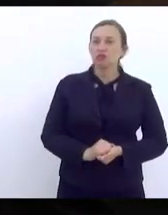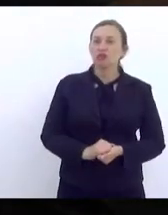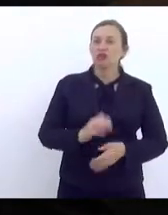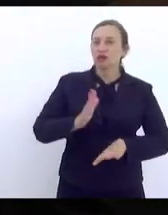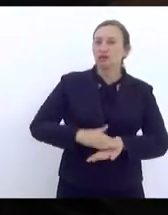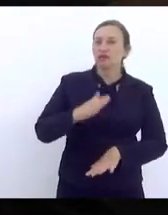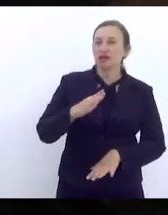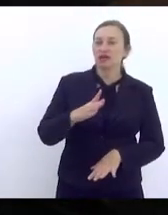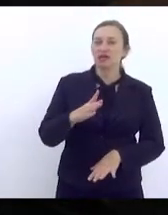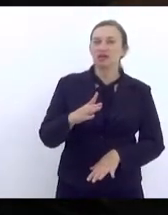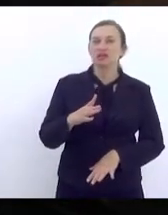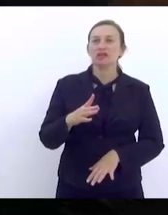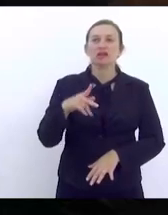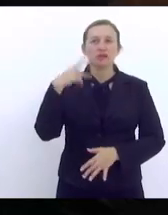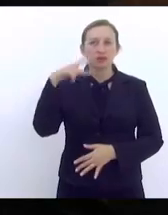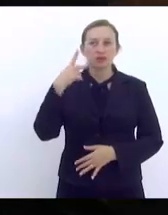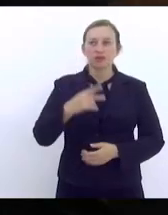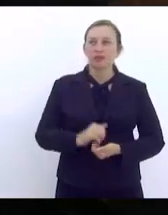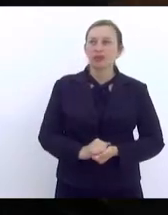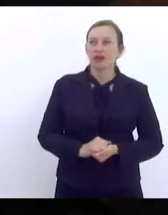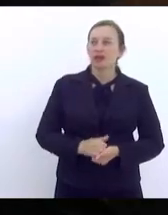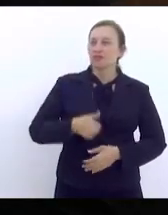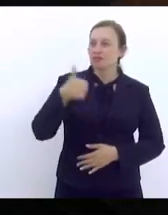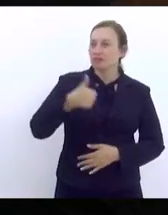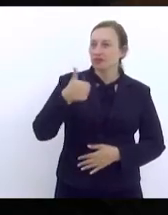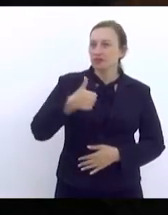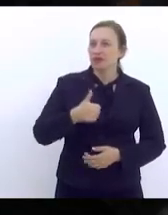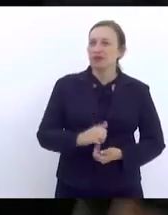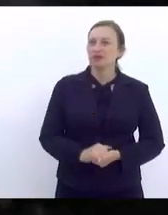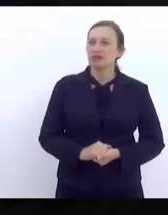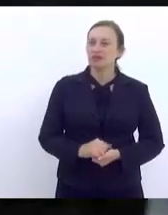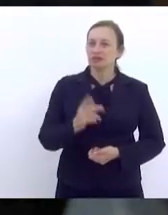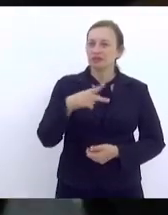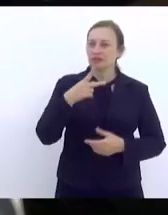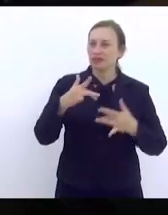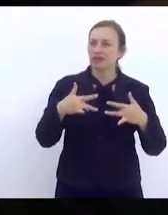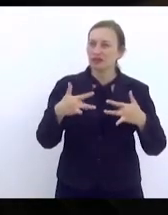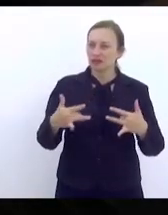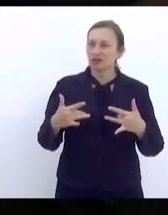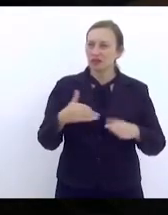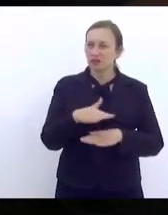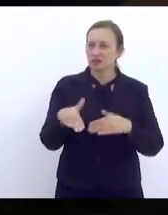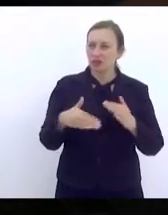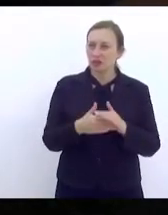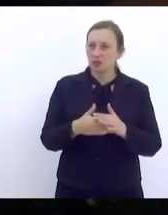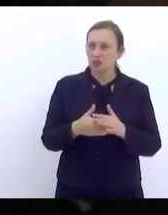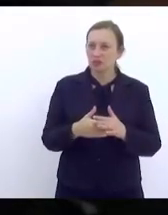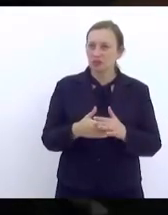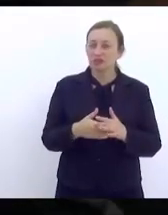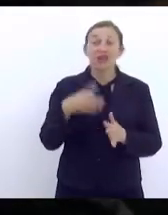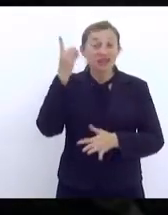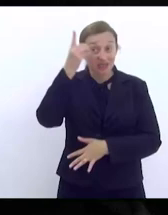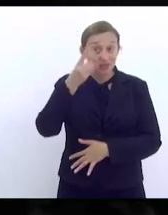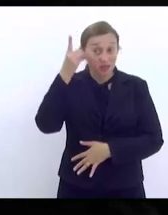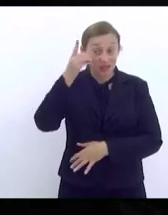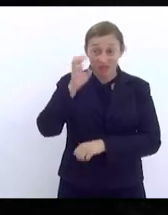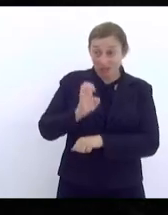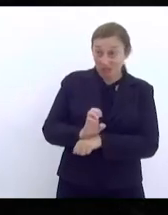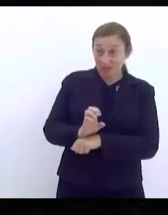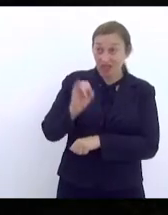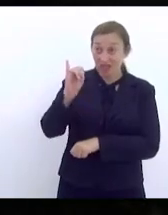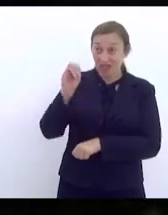parlamentares aqui primeiro eu quero prestar Total solidariedade a deputada estadual